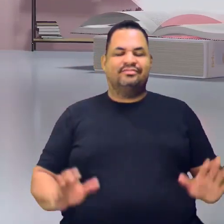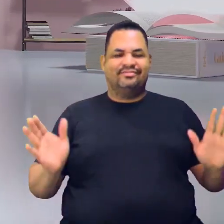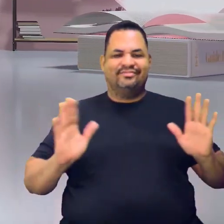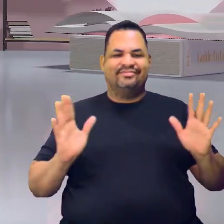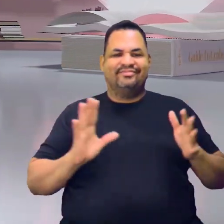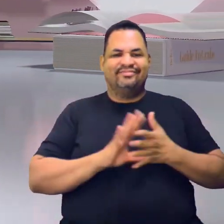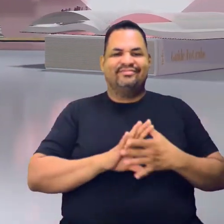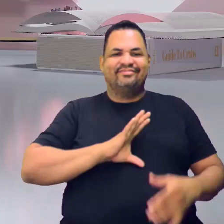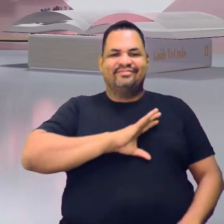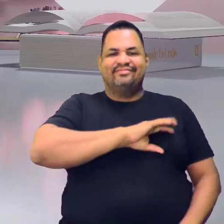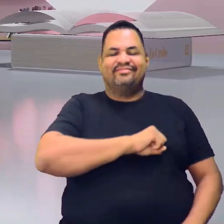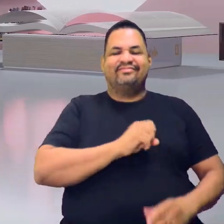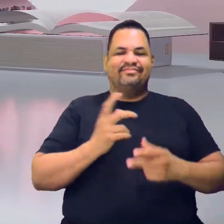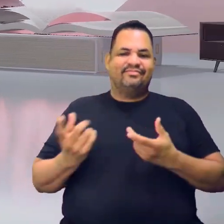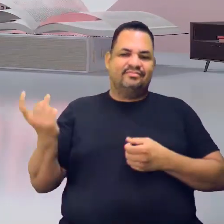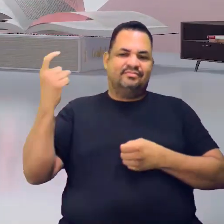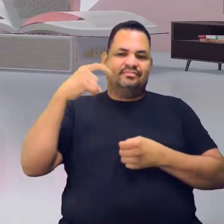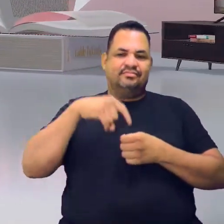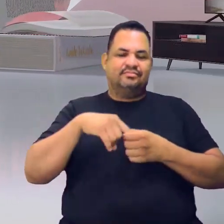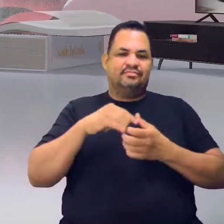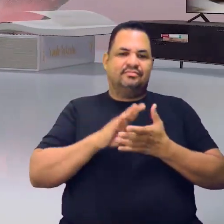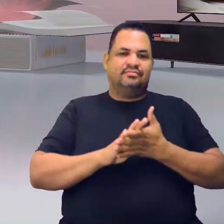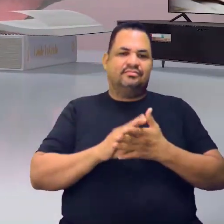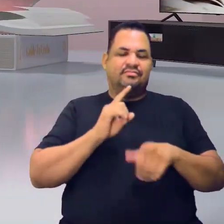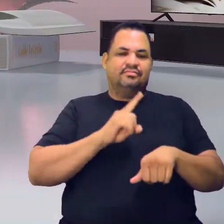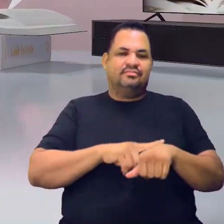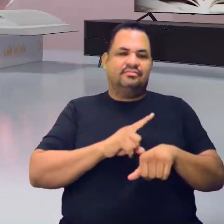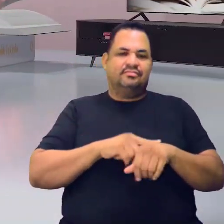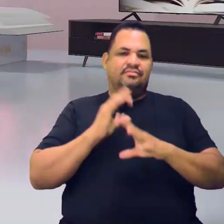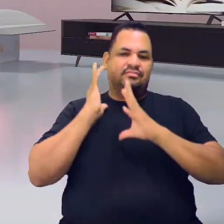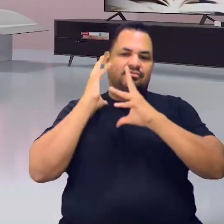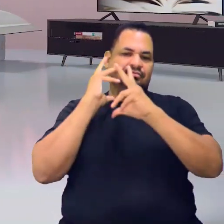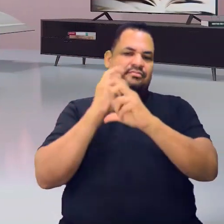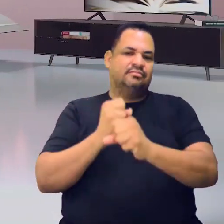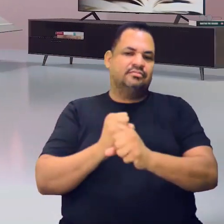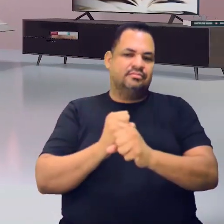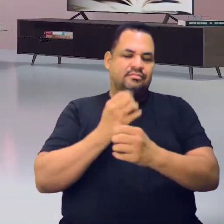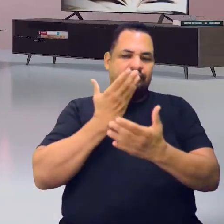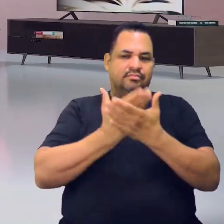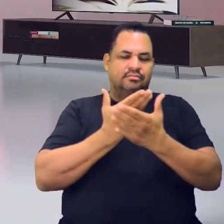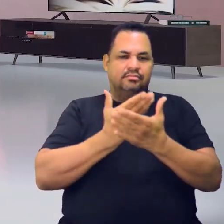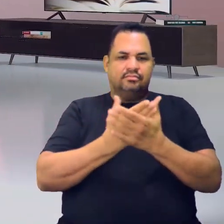Olá, amados! Estamos de volta para o nosso momento de revisão, aula